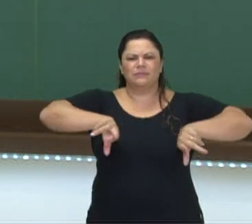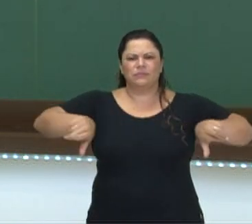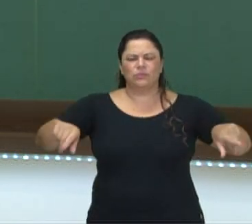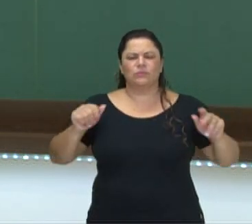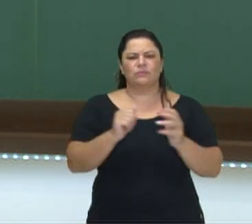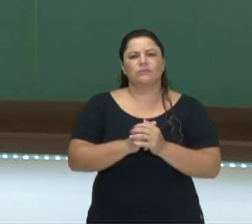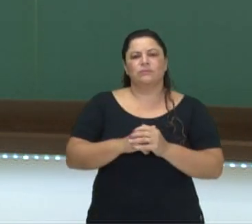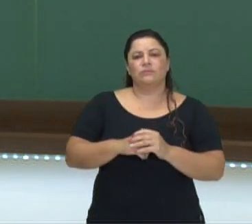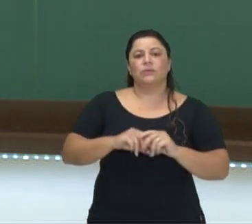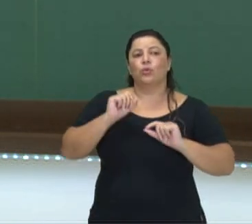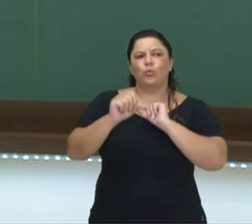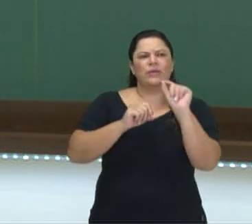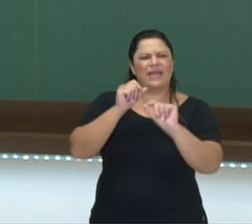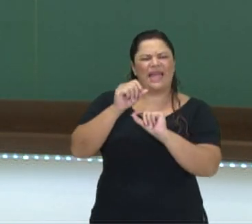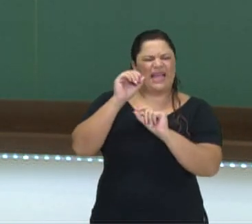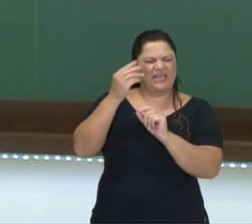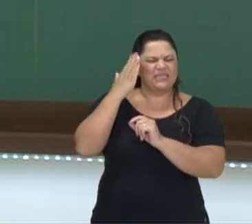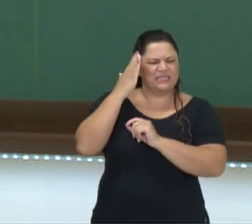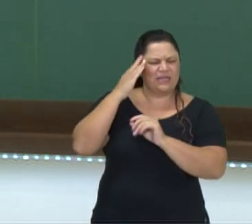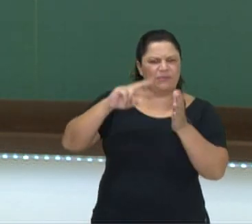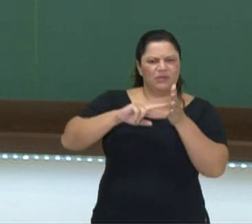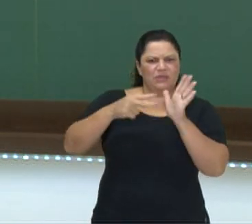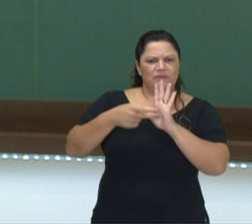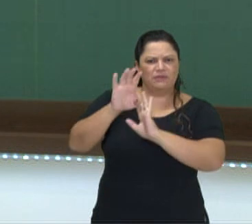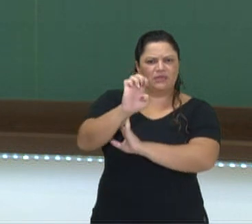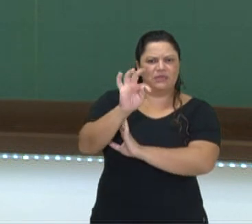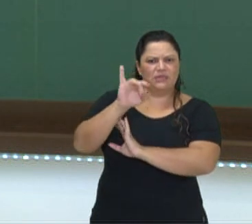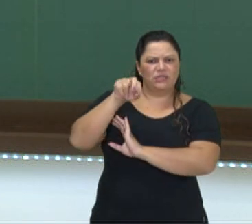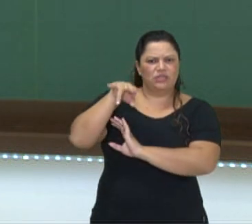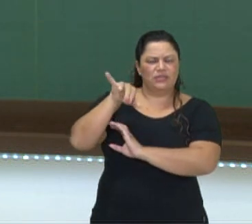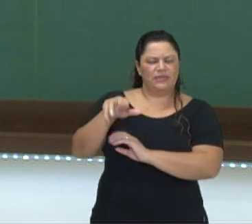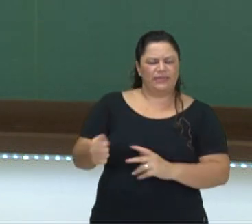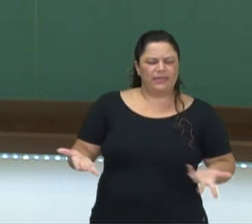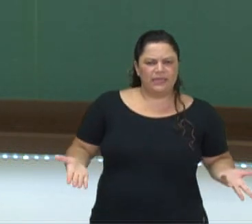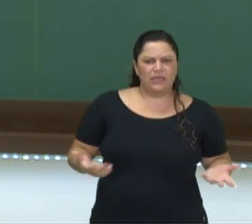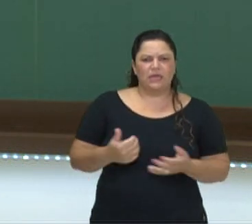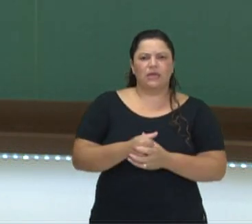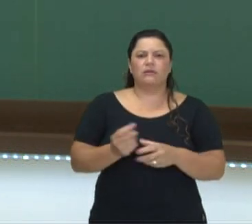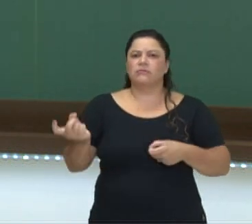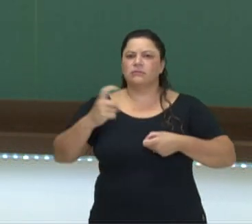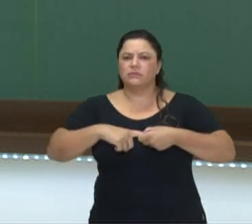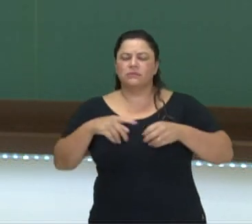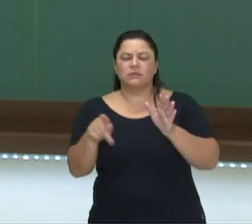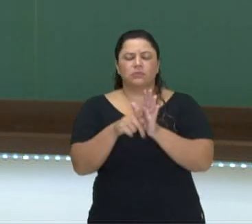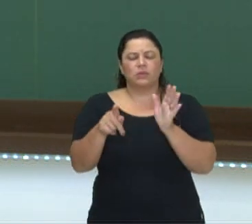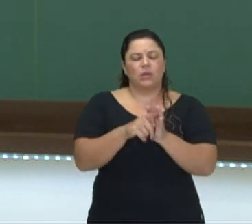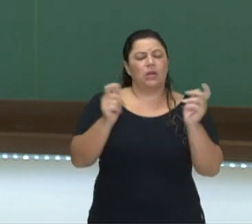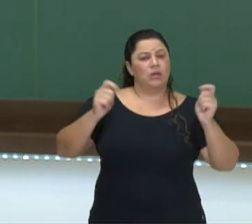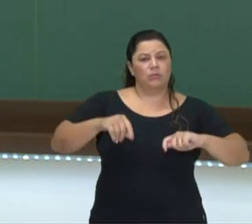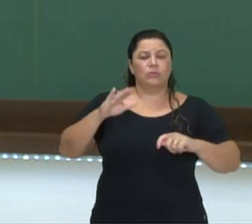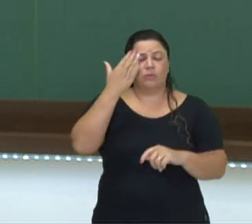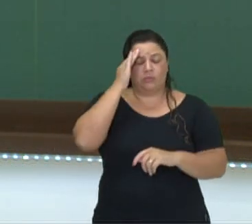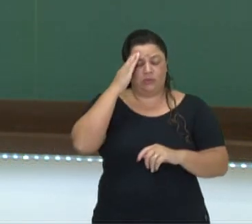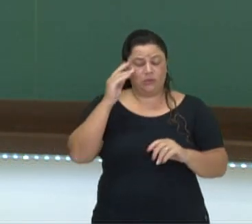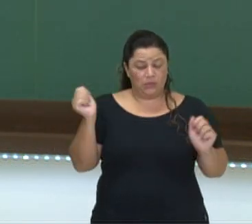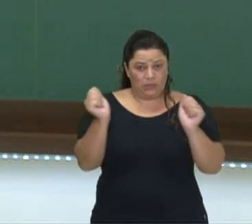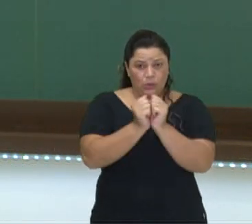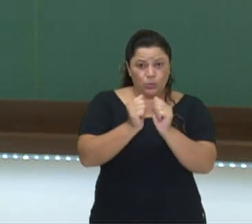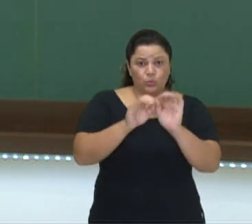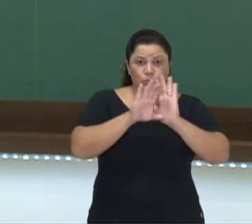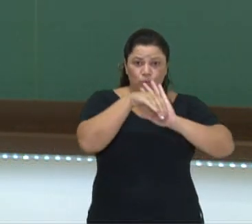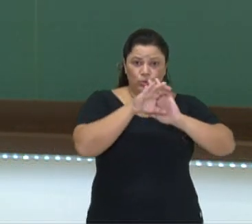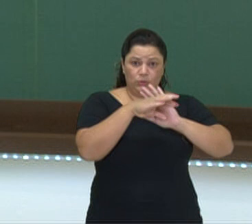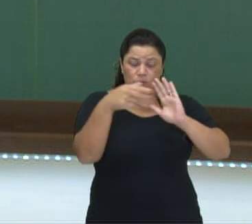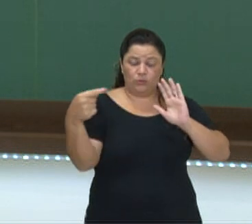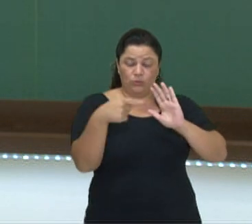falar sobre etnia? Sabe o que é? Faz parte de uma etnia? Enfim, vamos entender juntos esses